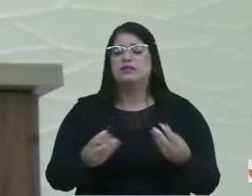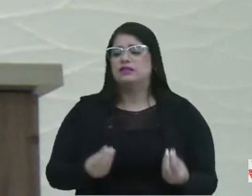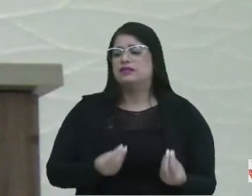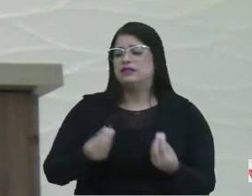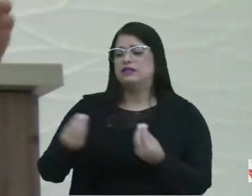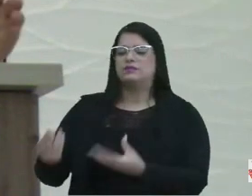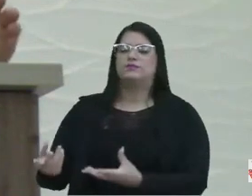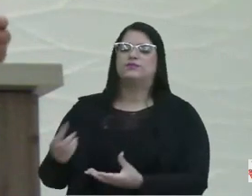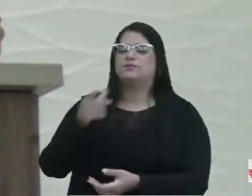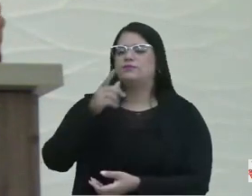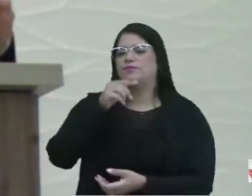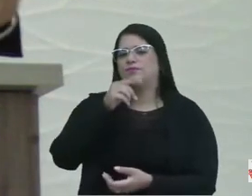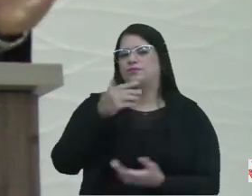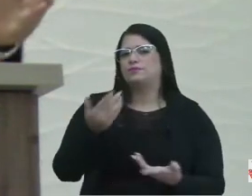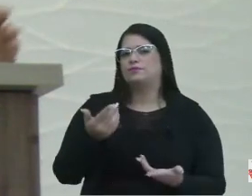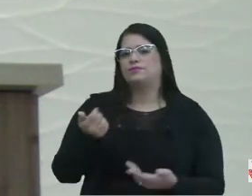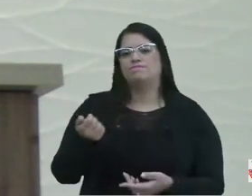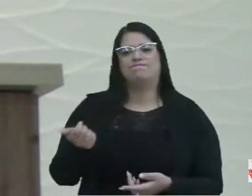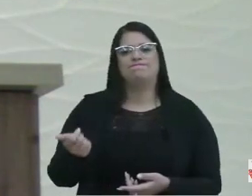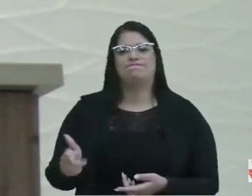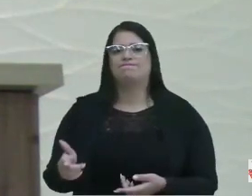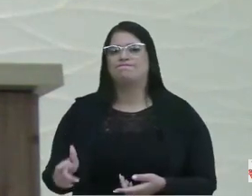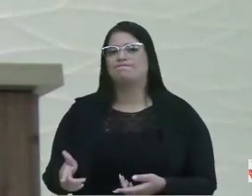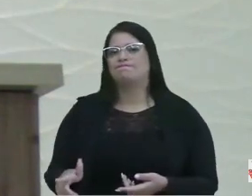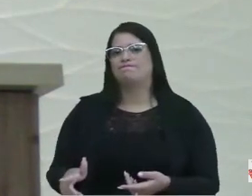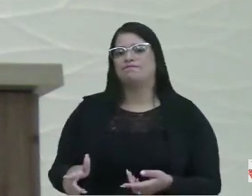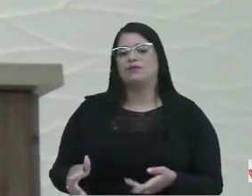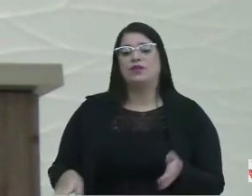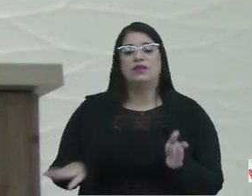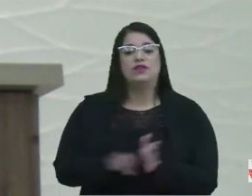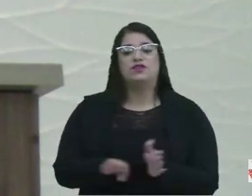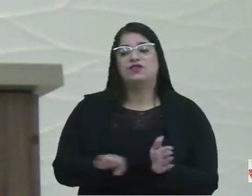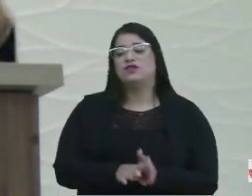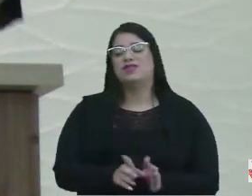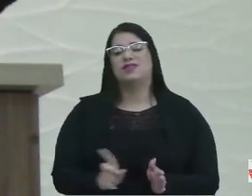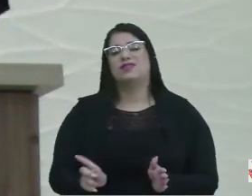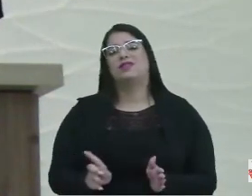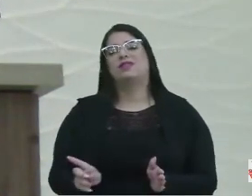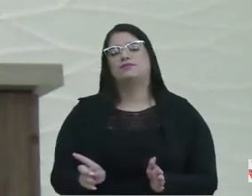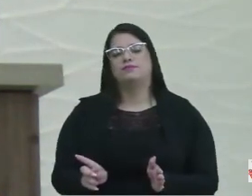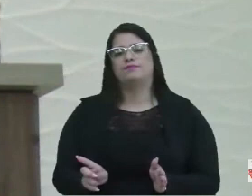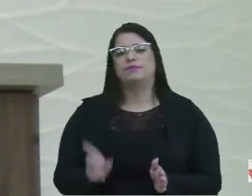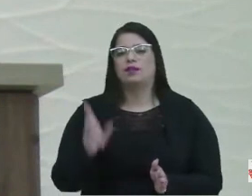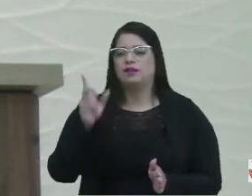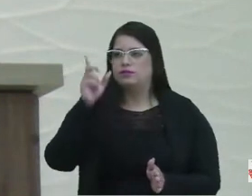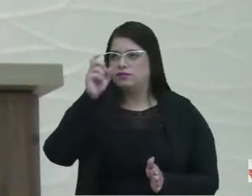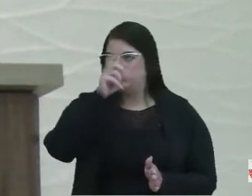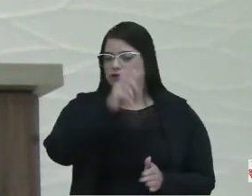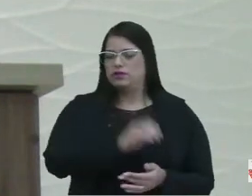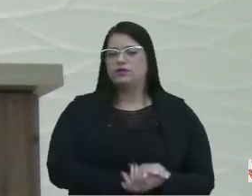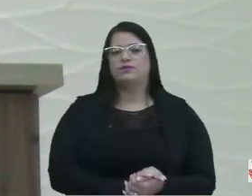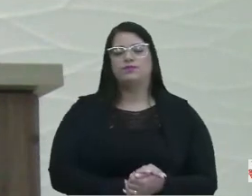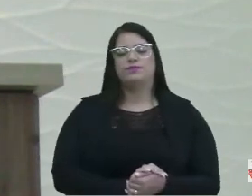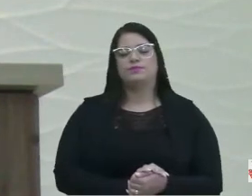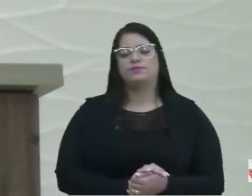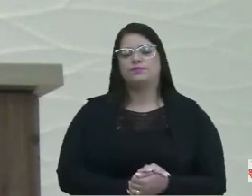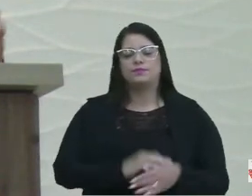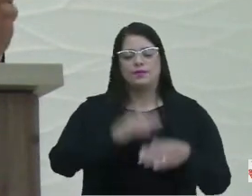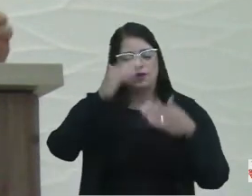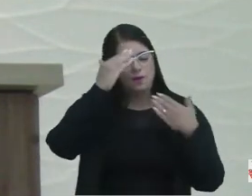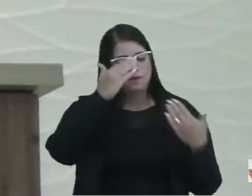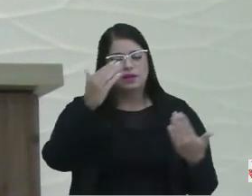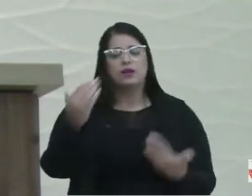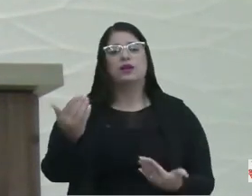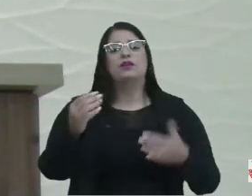queriam colocar porque não tinha condições de chegar o caminhão. Então, eu só quero agradecer